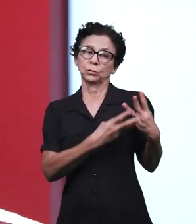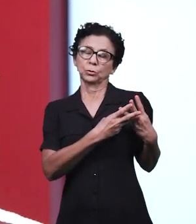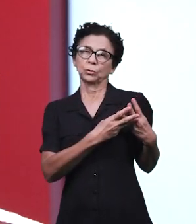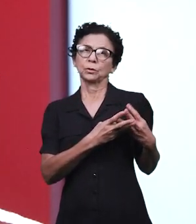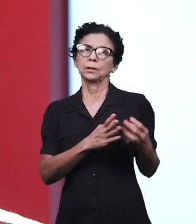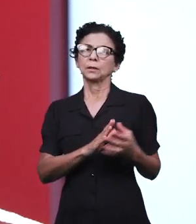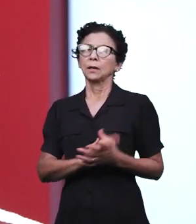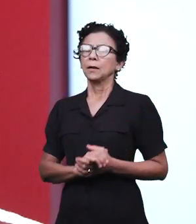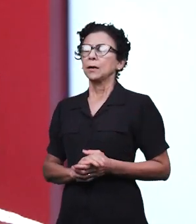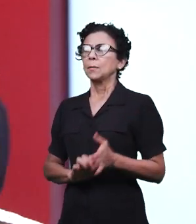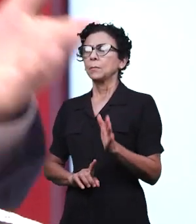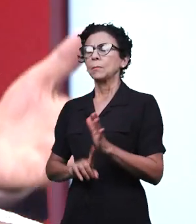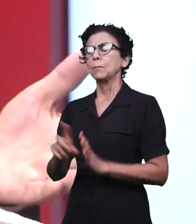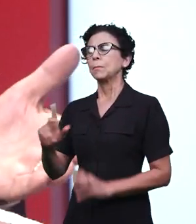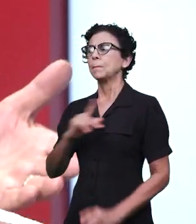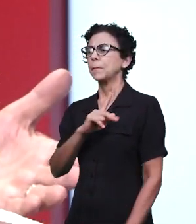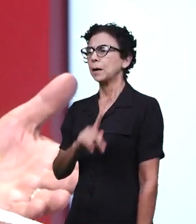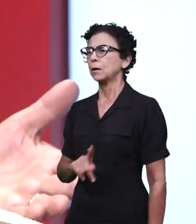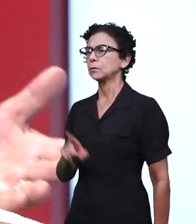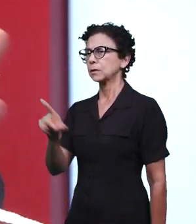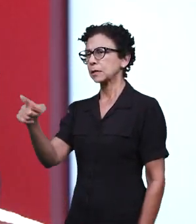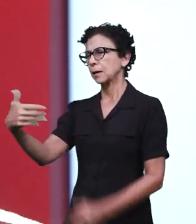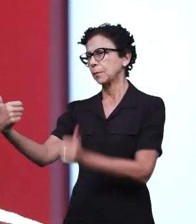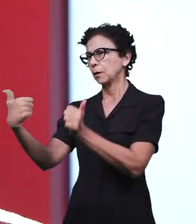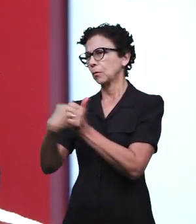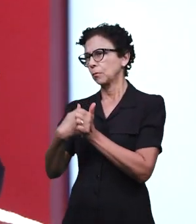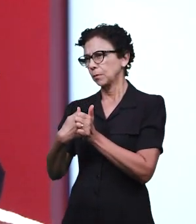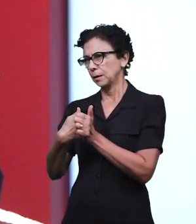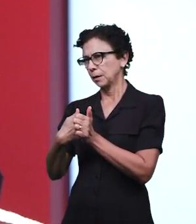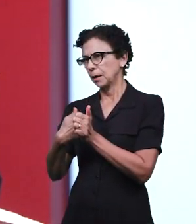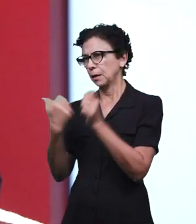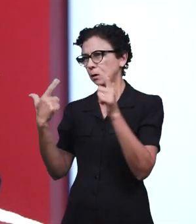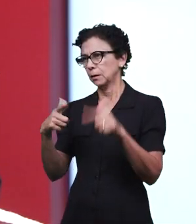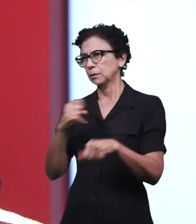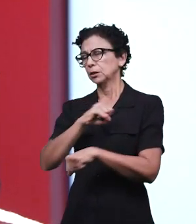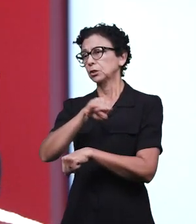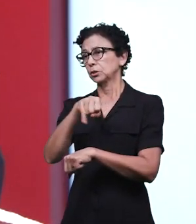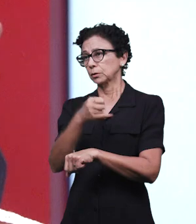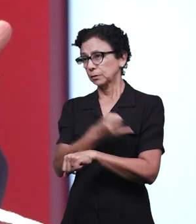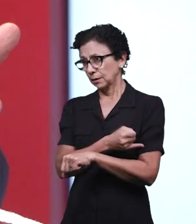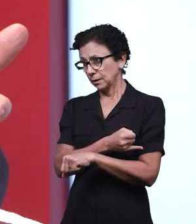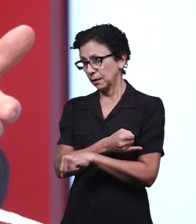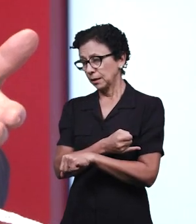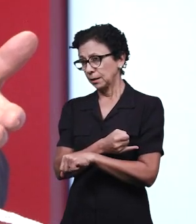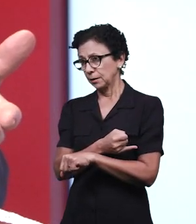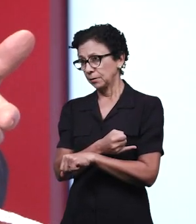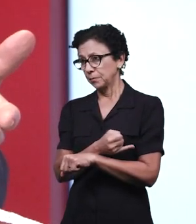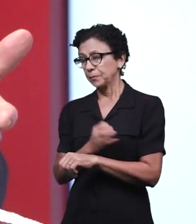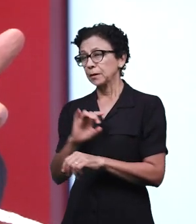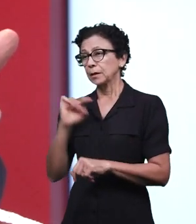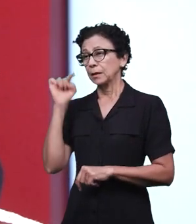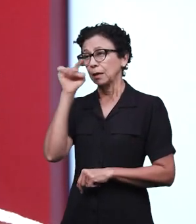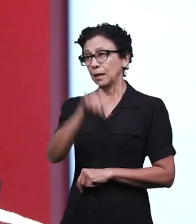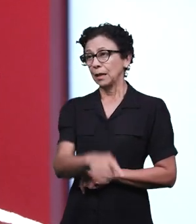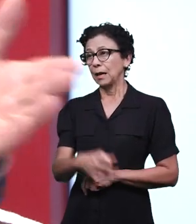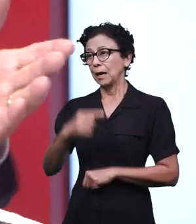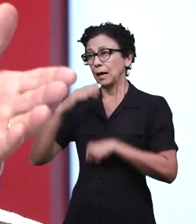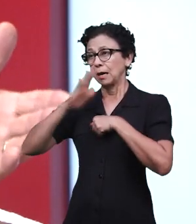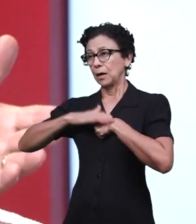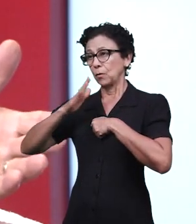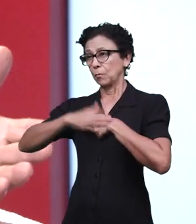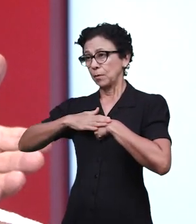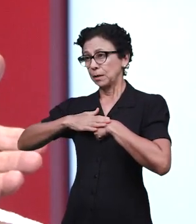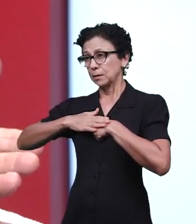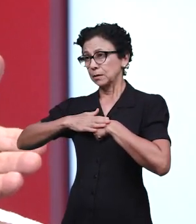para ser julgado por mim? E Paulo entendeu que aquilo poderia causar um prejuízo, até a